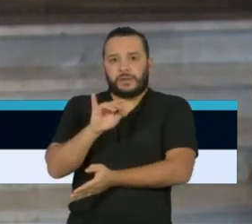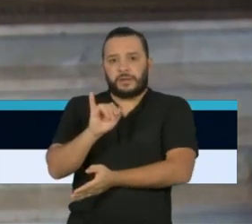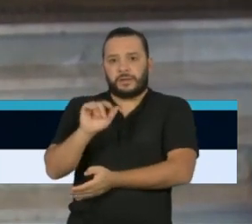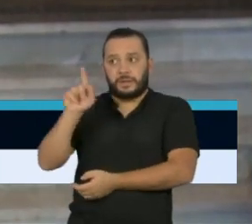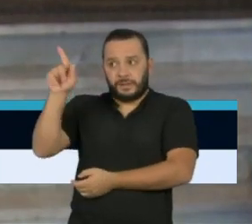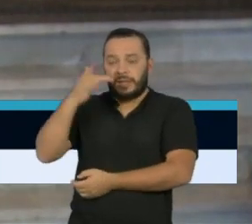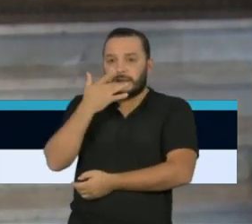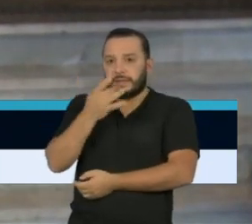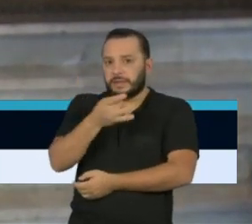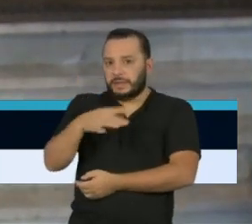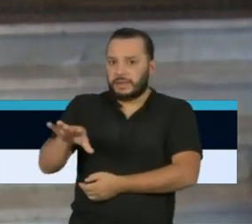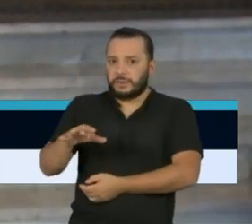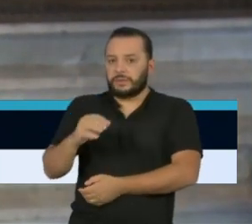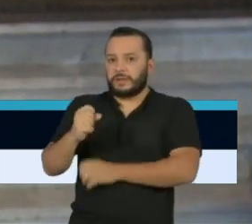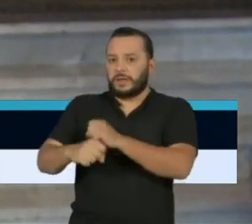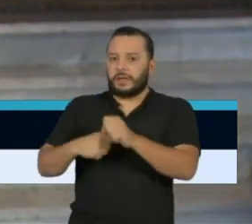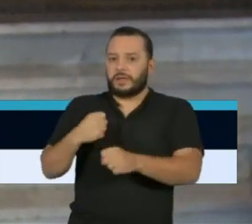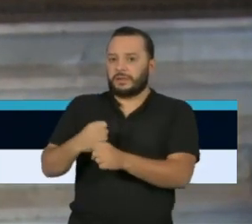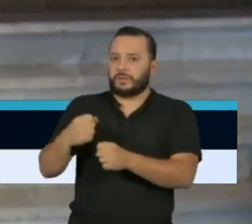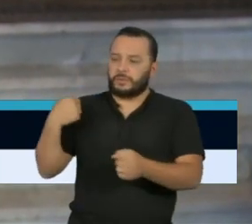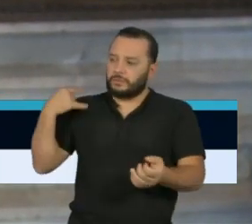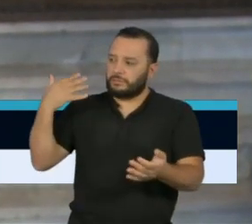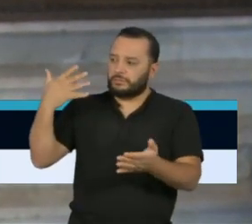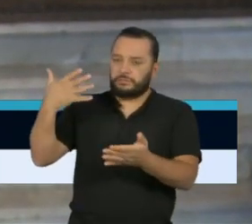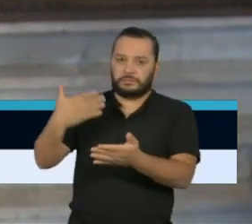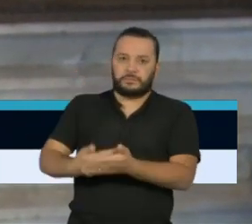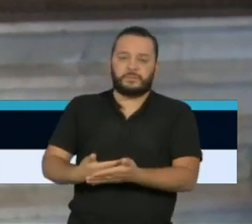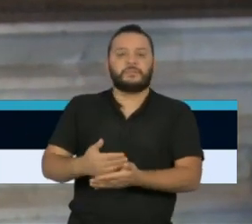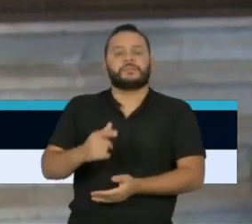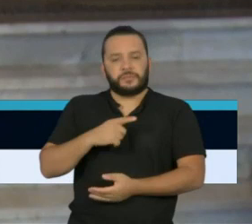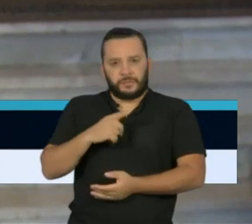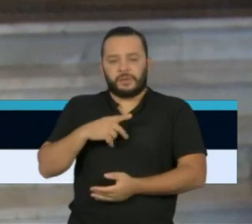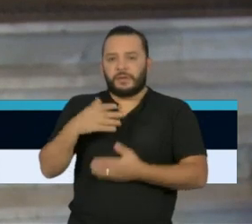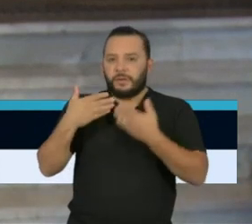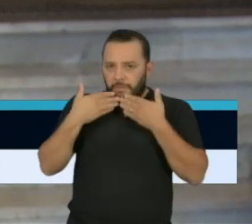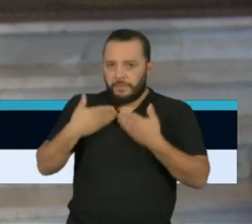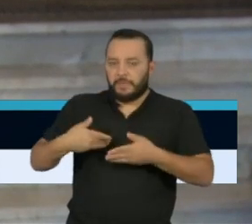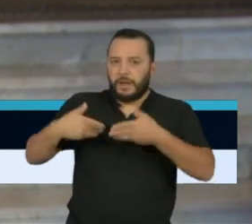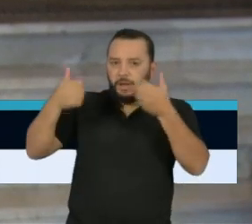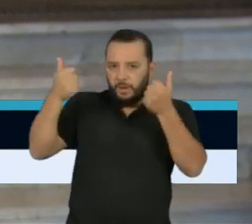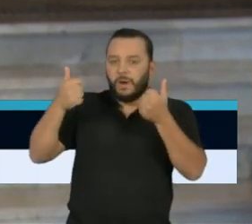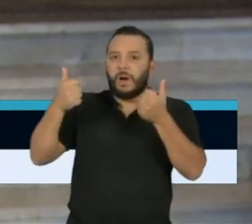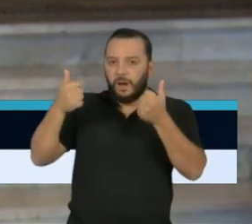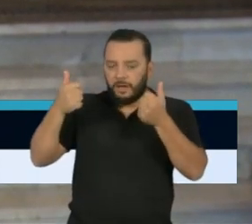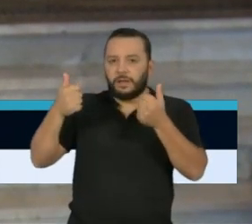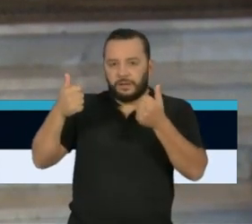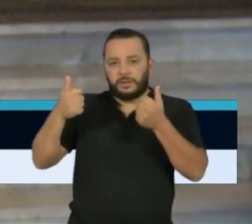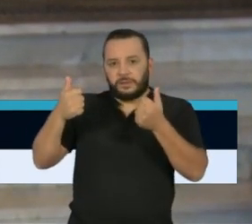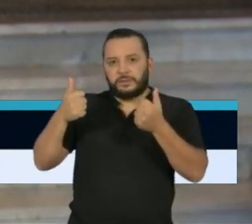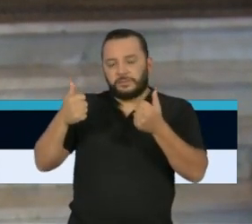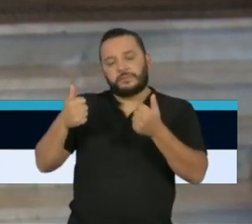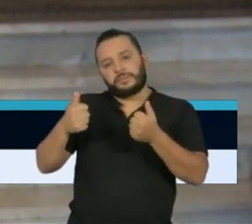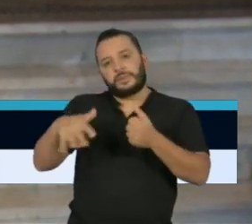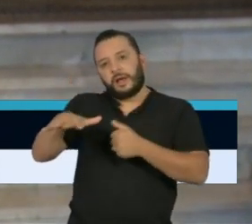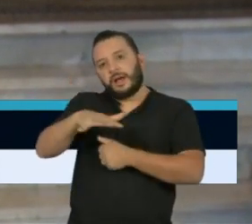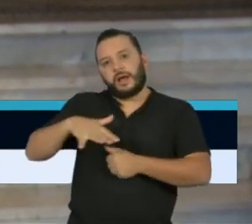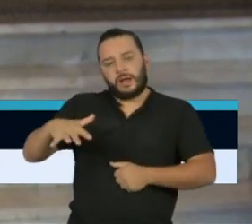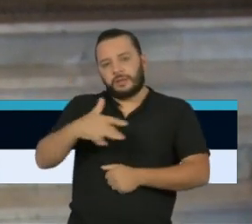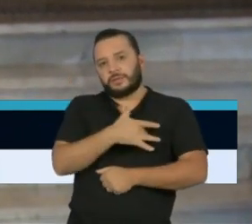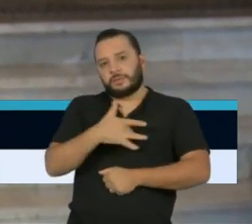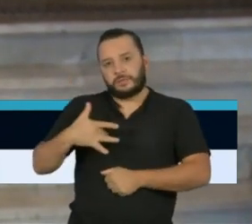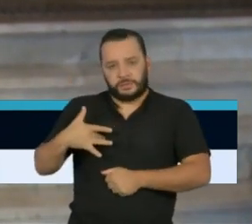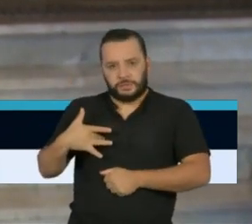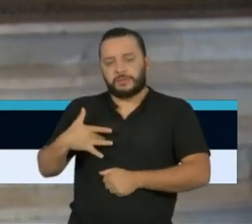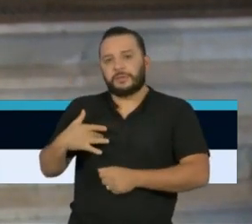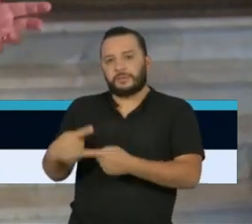Santista, nos últimos anos, teve uma grande melhora do ponto de vista assistencial hospitalar. Novos